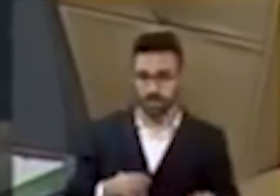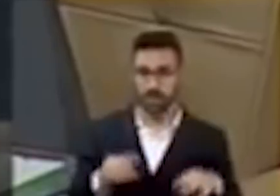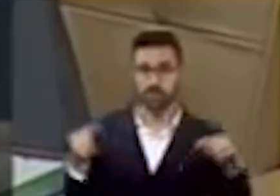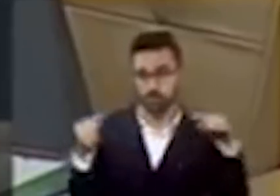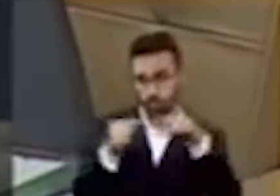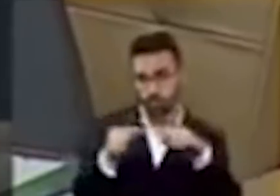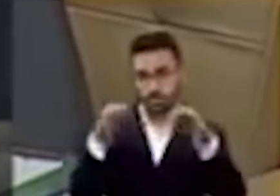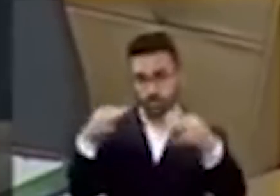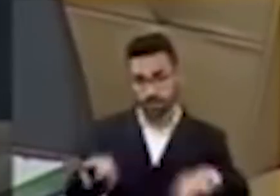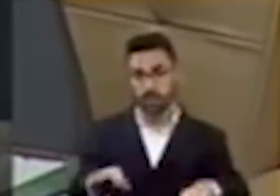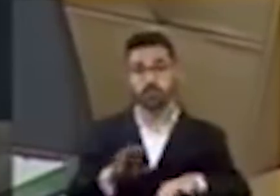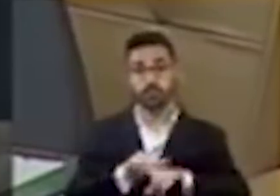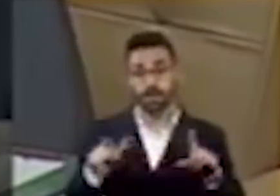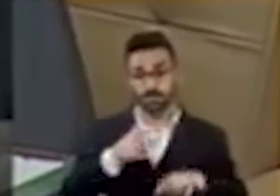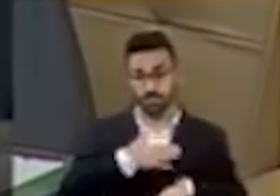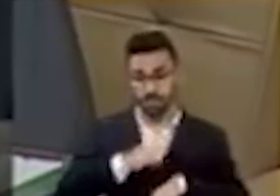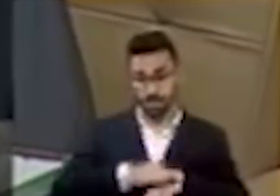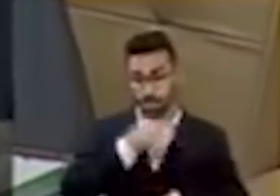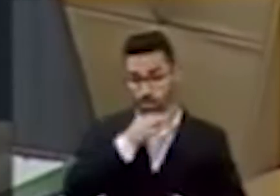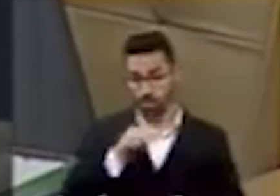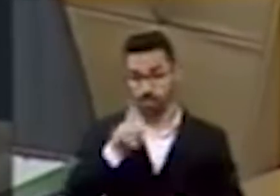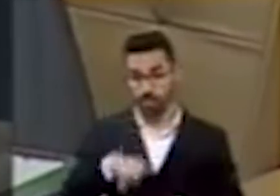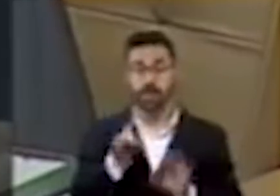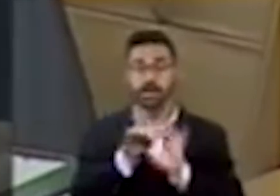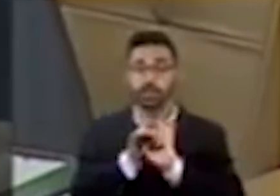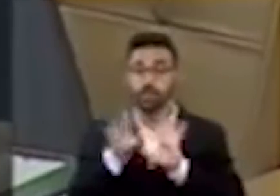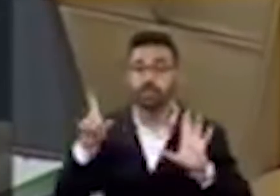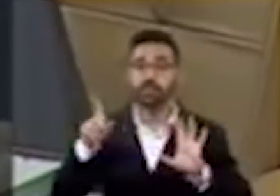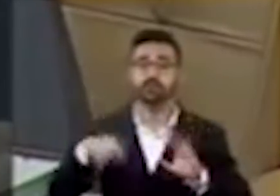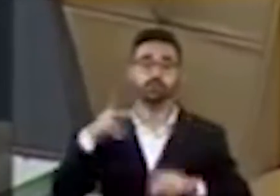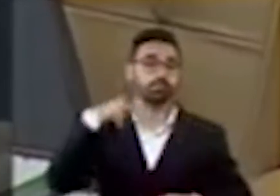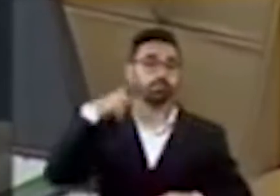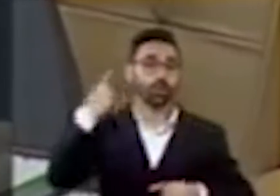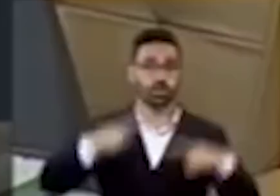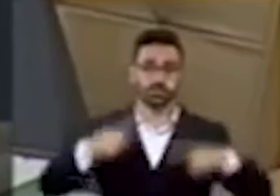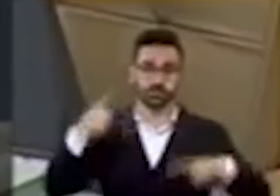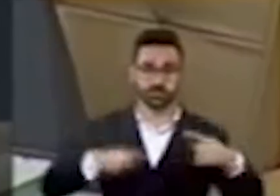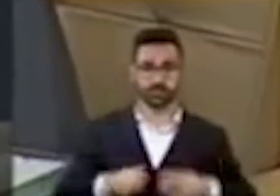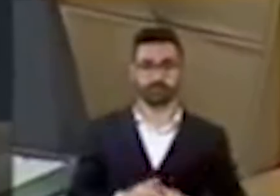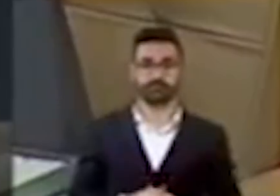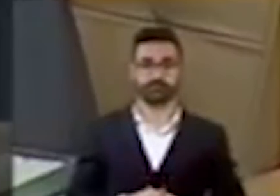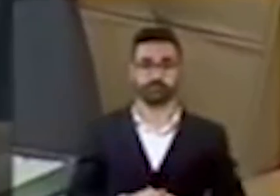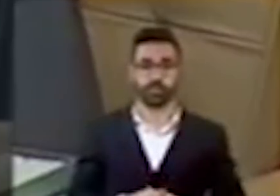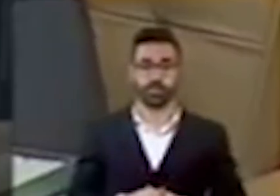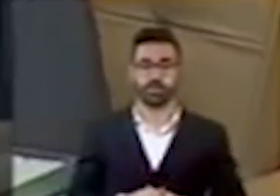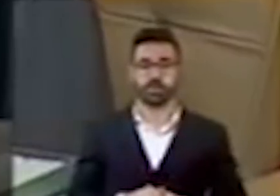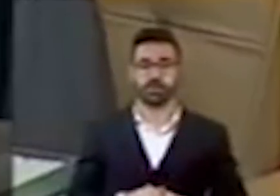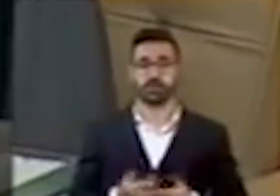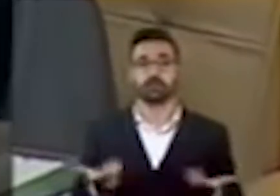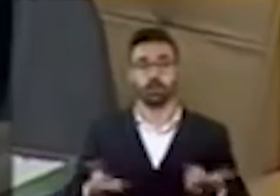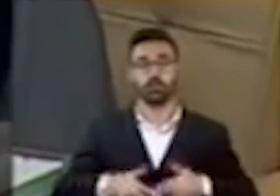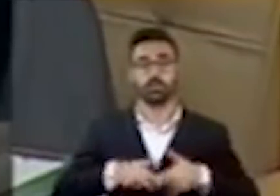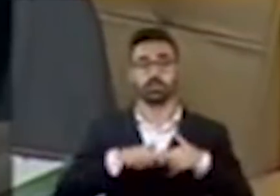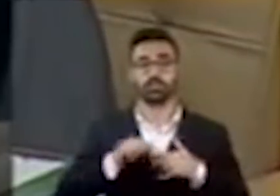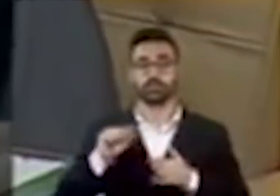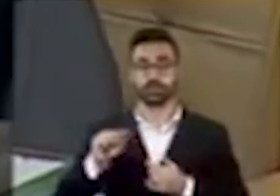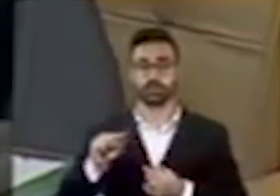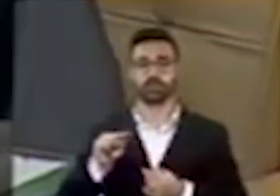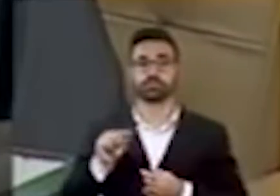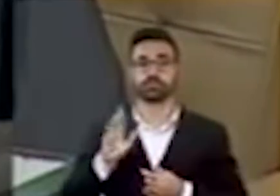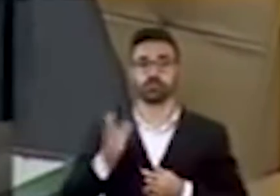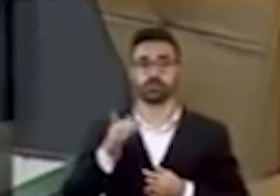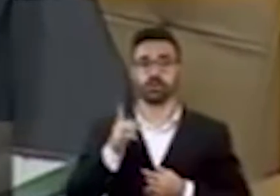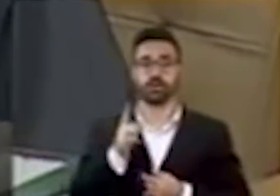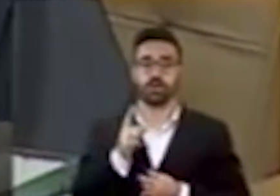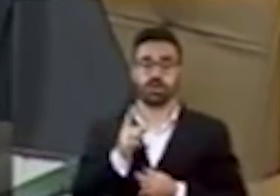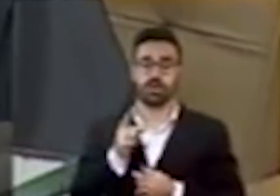se tratando, a meu juízo, de liberdade decisória política, justamente, repito, em razão deste elemento identificador